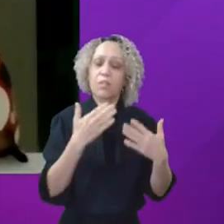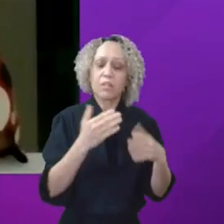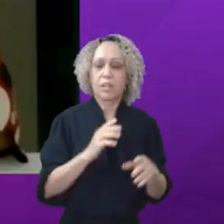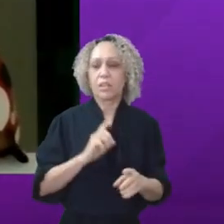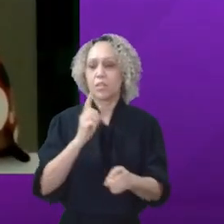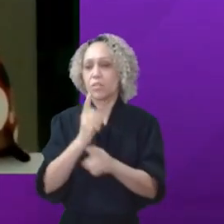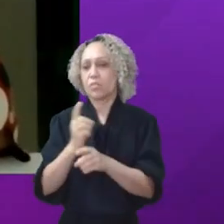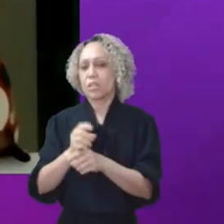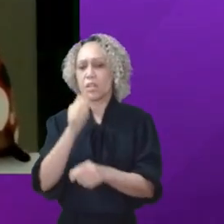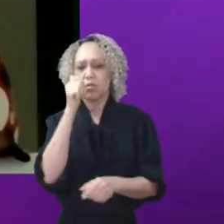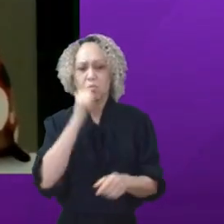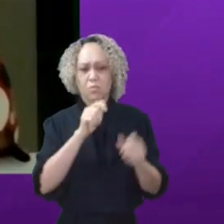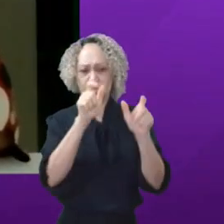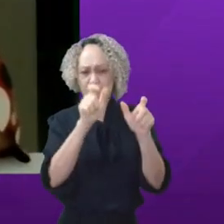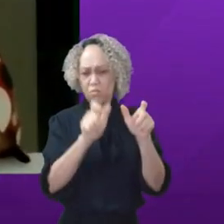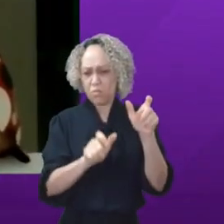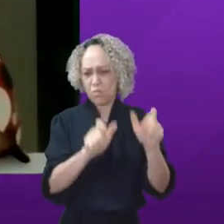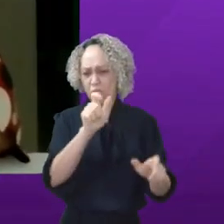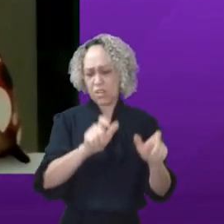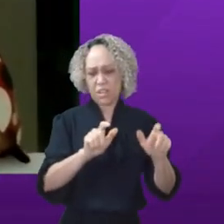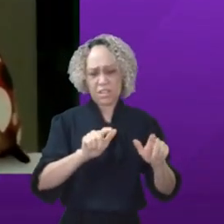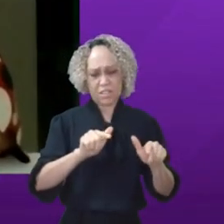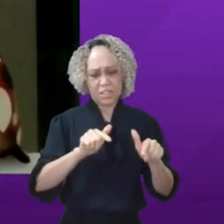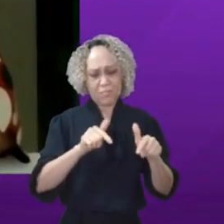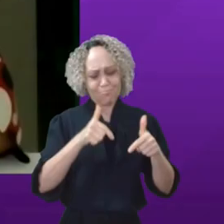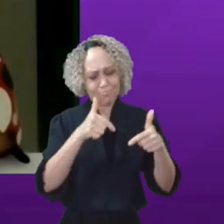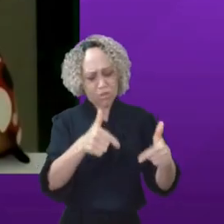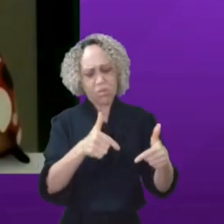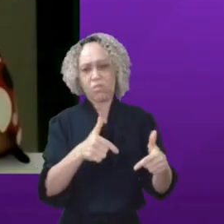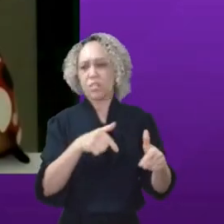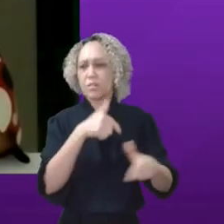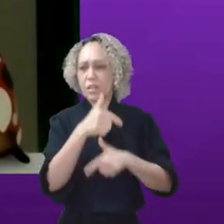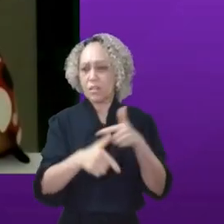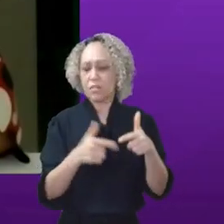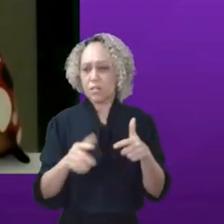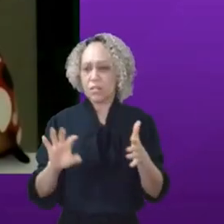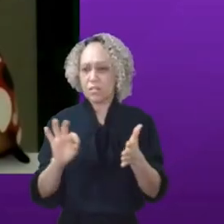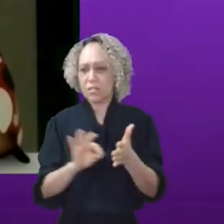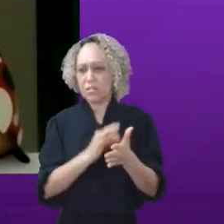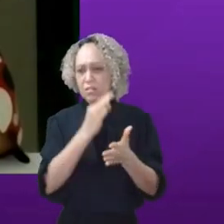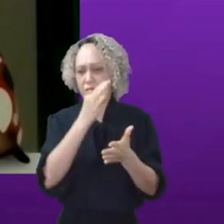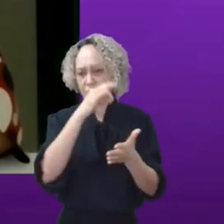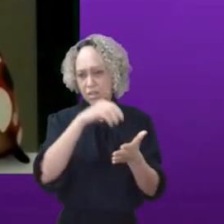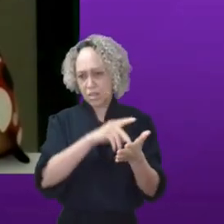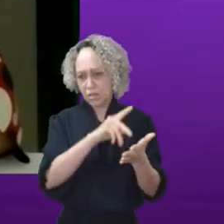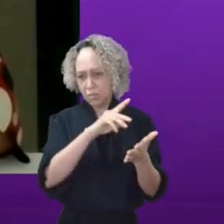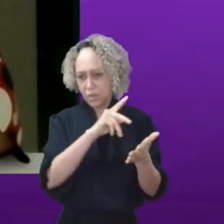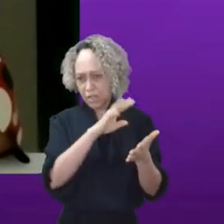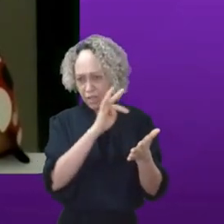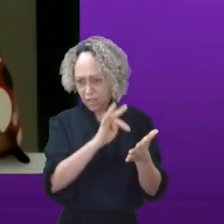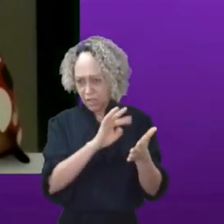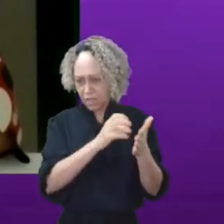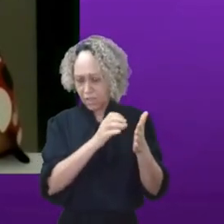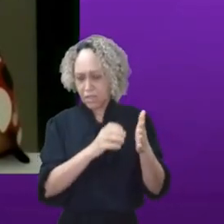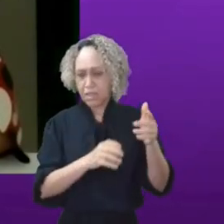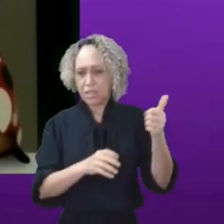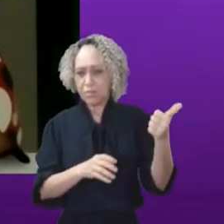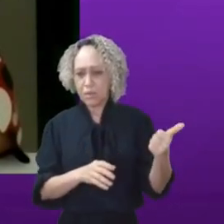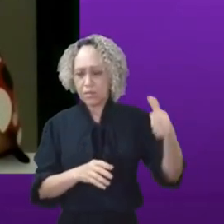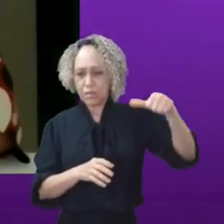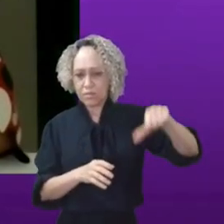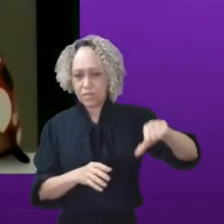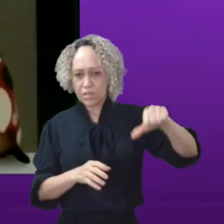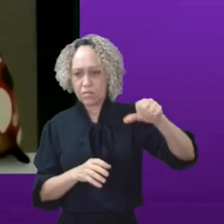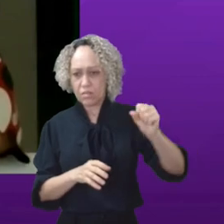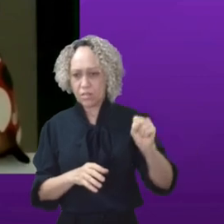de luta. Sou filiada ao Partido dos Trabalhadores desde 1982 e, enfim, e